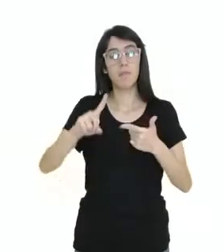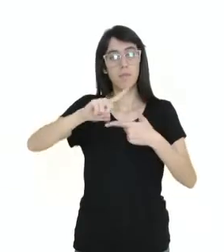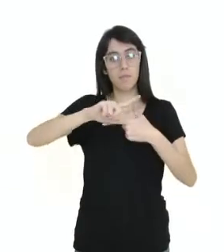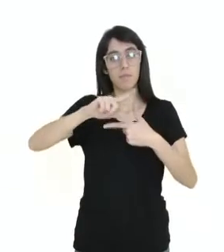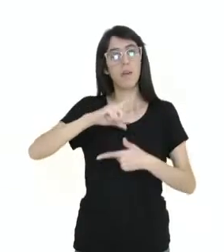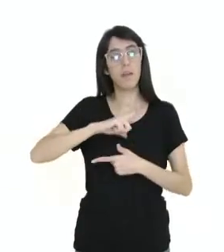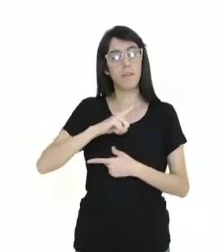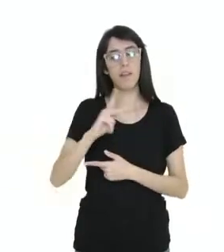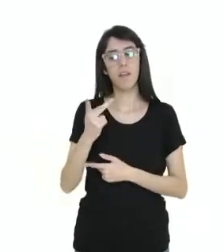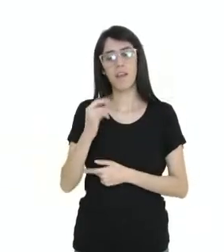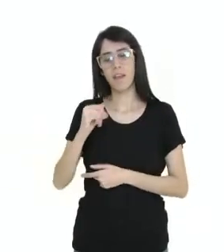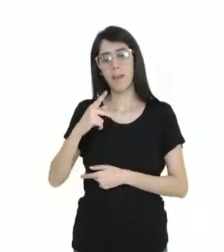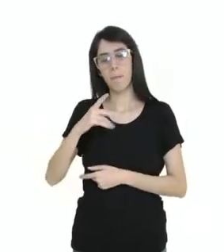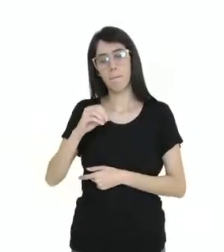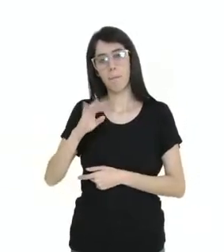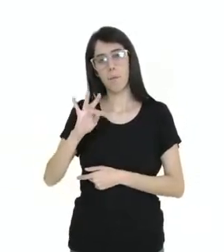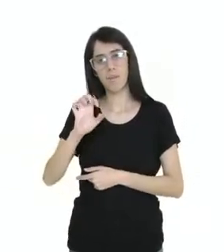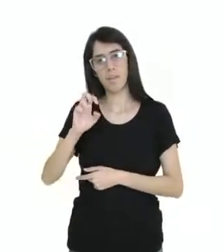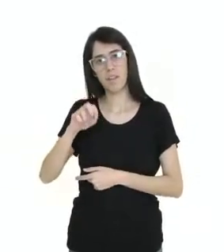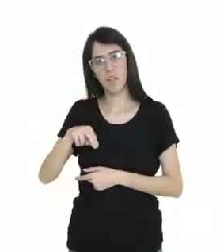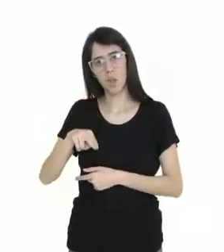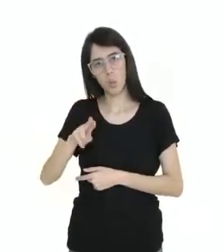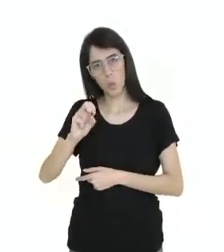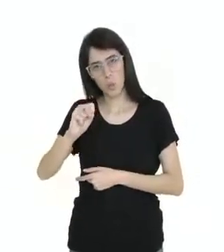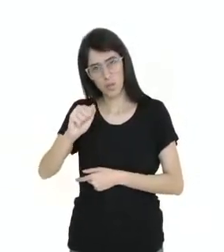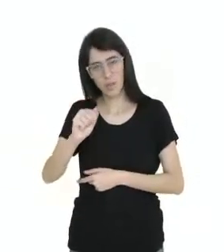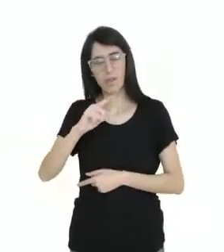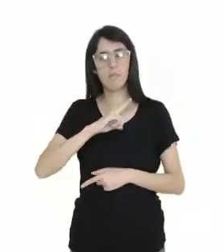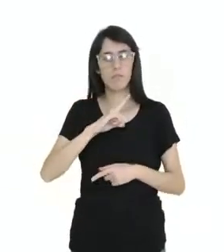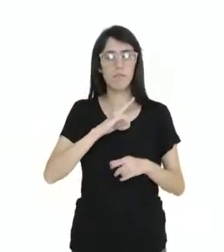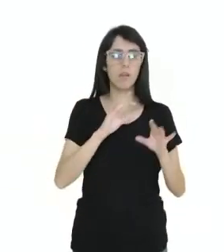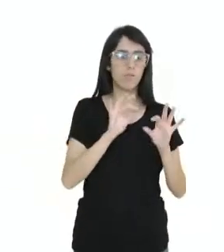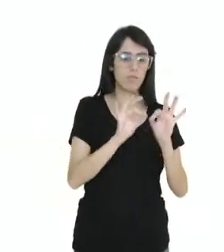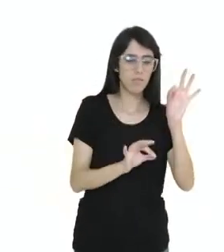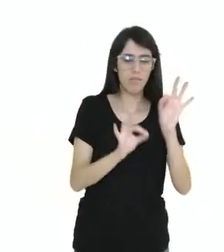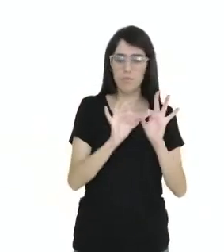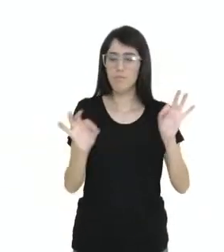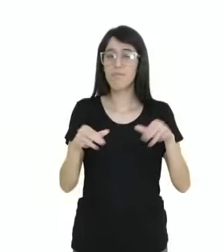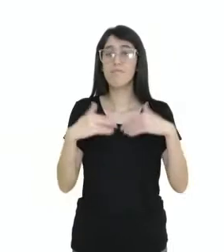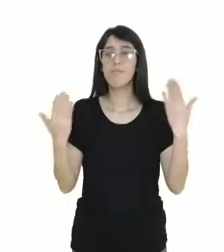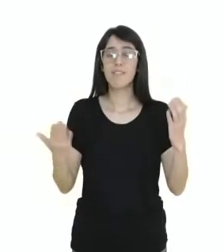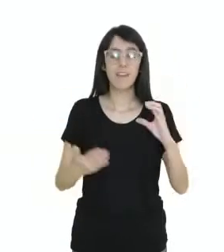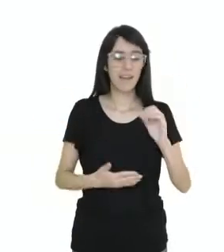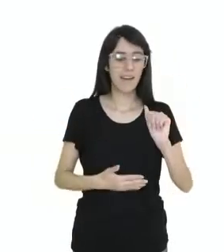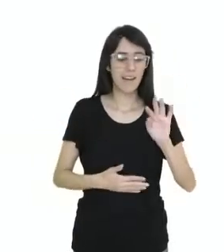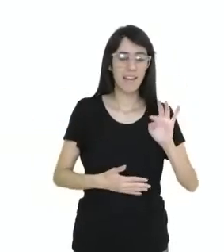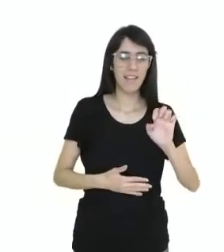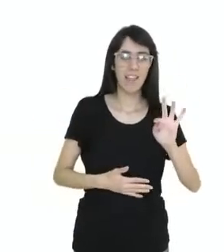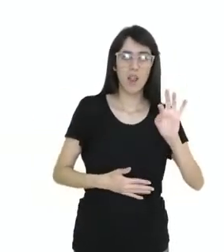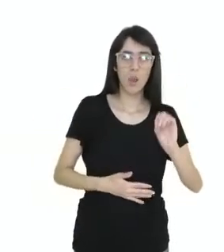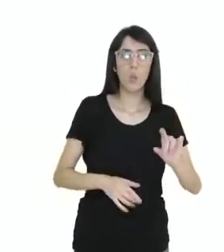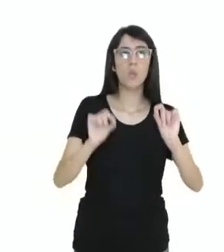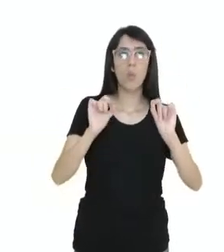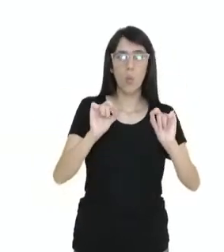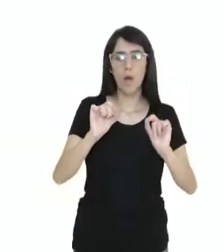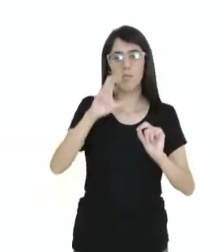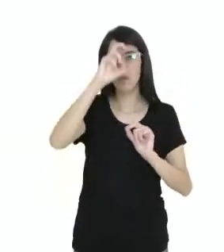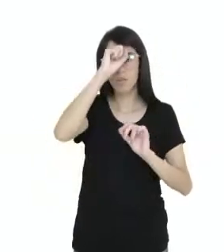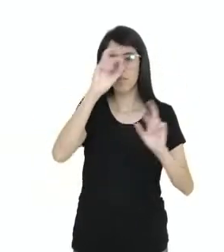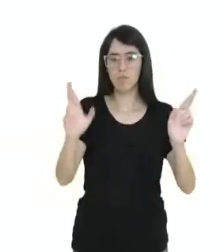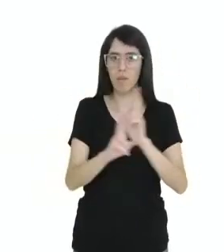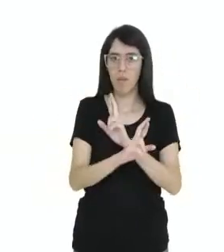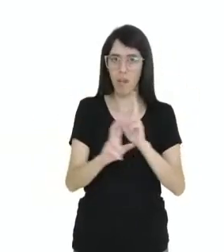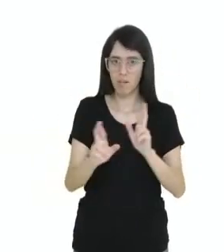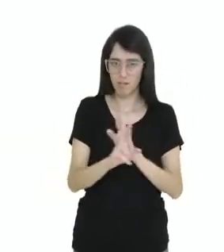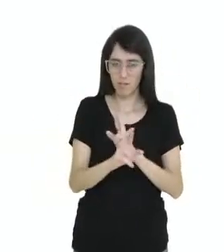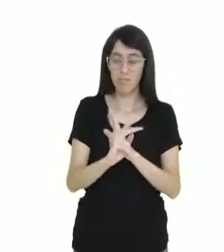hipotenusa, tem a altura, tem cateto, tem as projeções. Precisamos saber quem é quem nessa história. Demonstrar as relações métricas